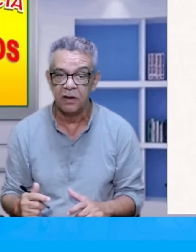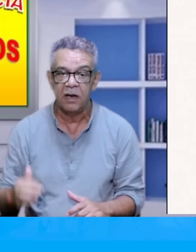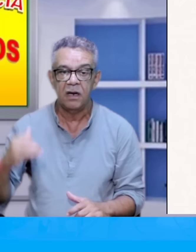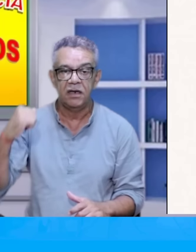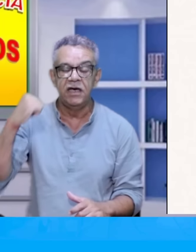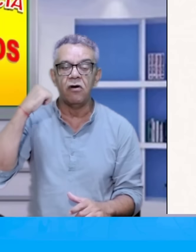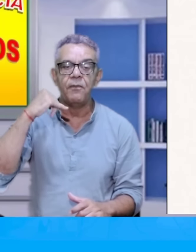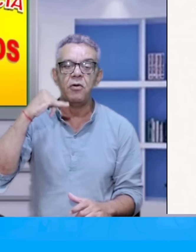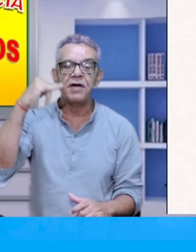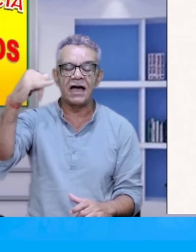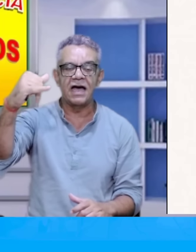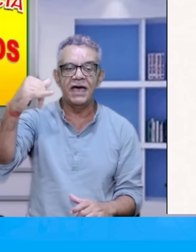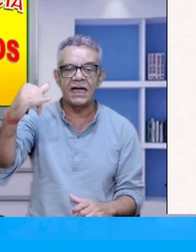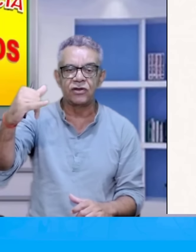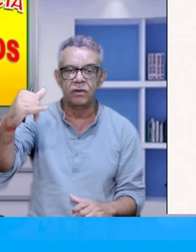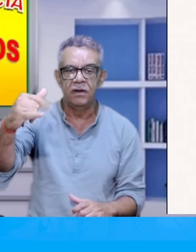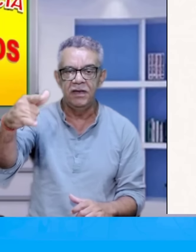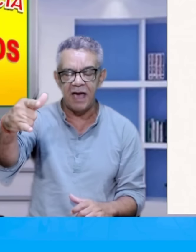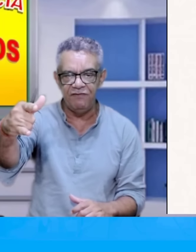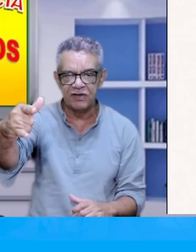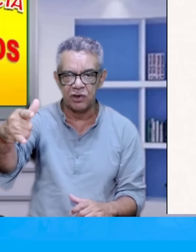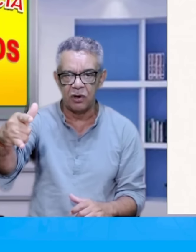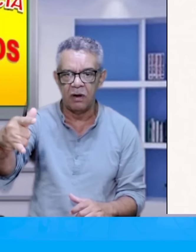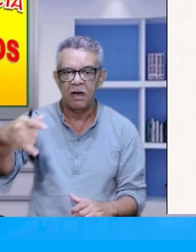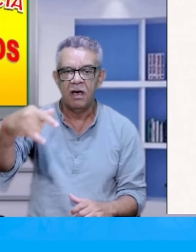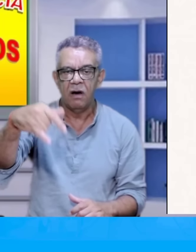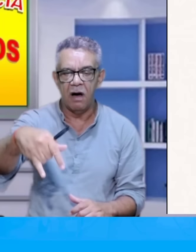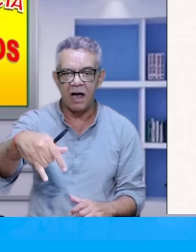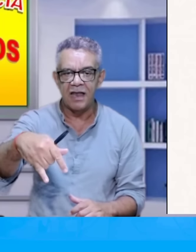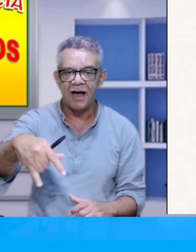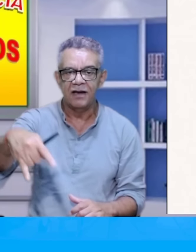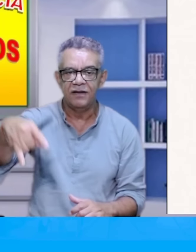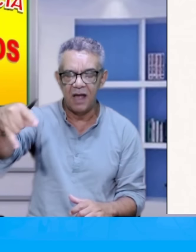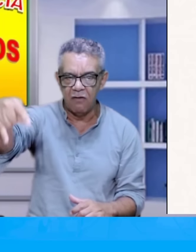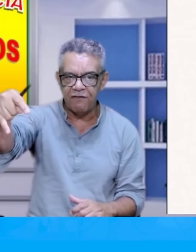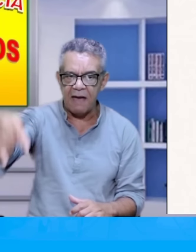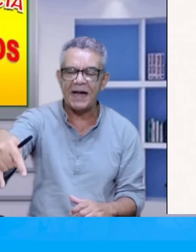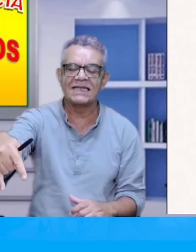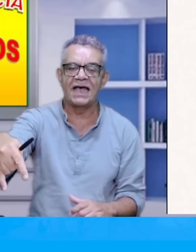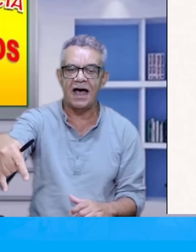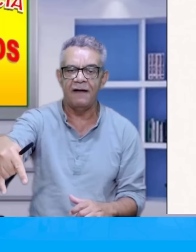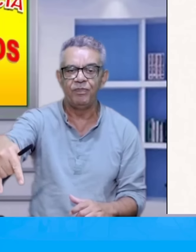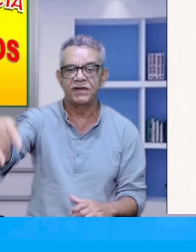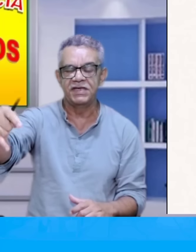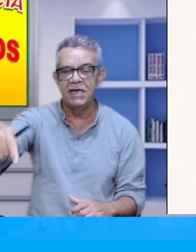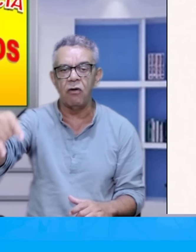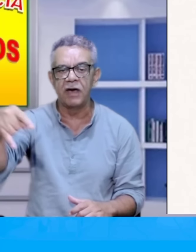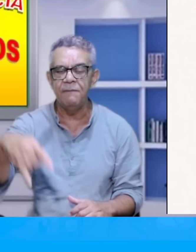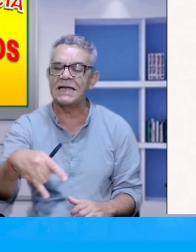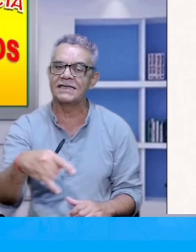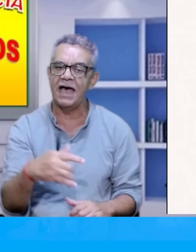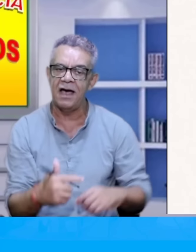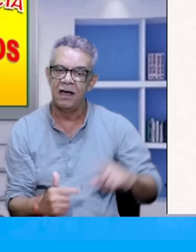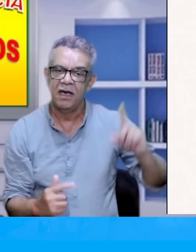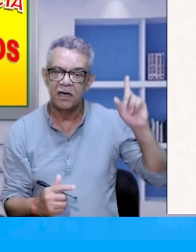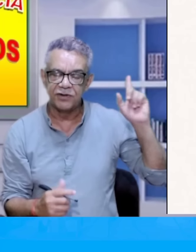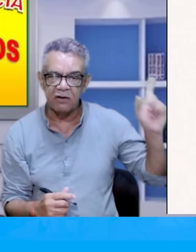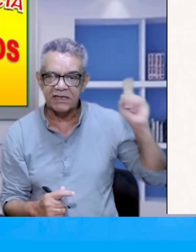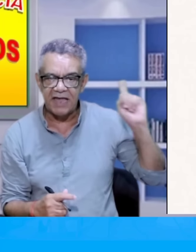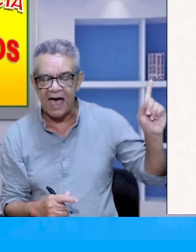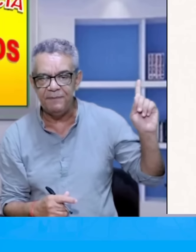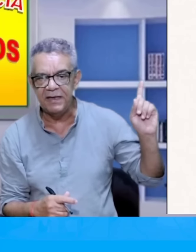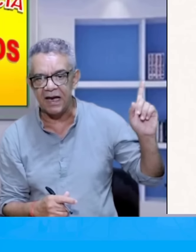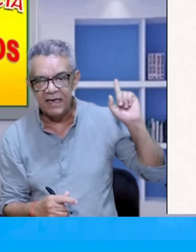isso, ligou para o Braga Neto e avisou: olha, não vai passar, se alguém passar, eu